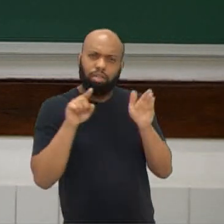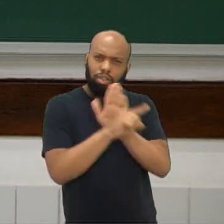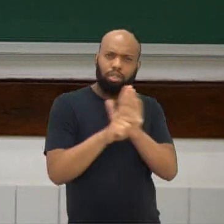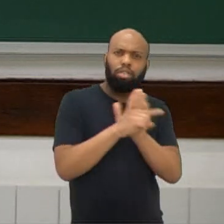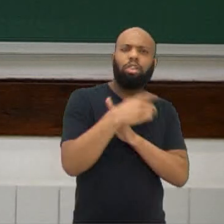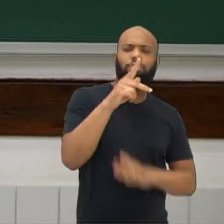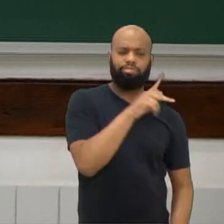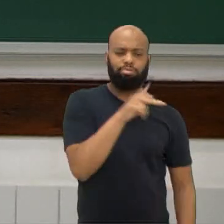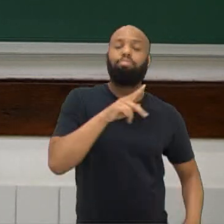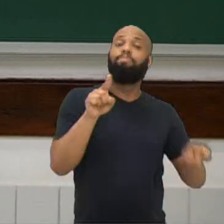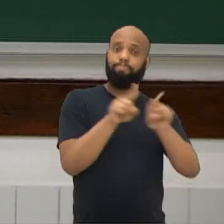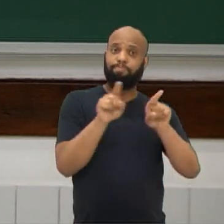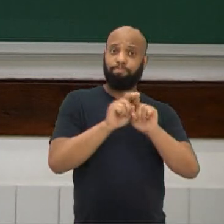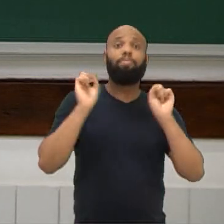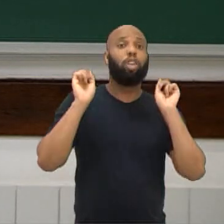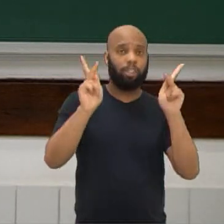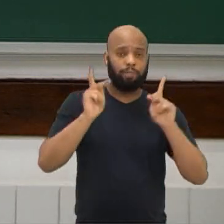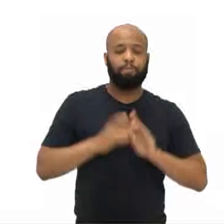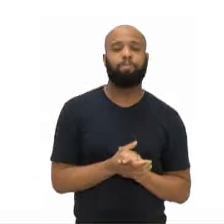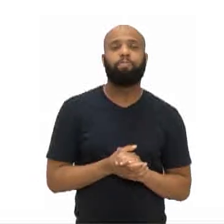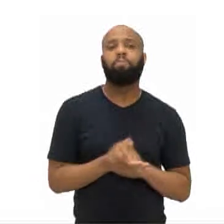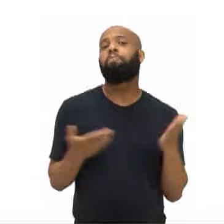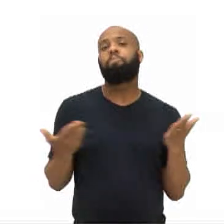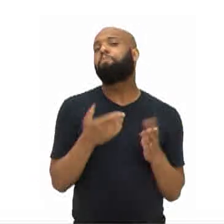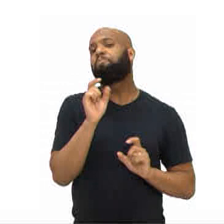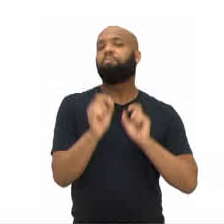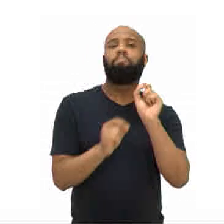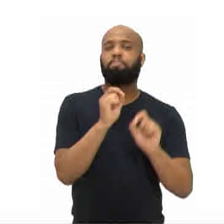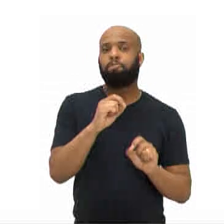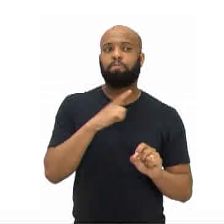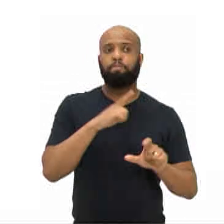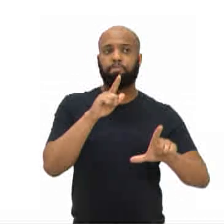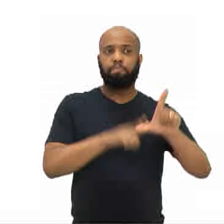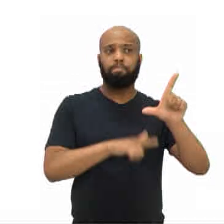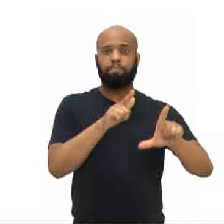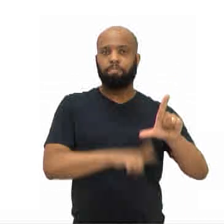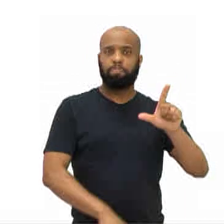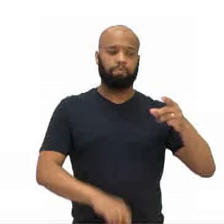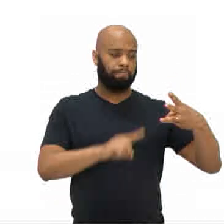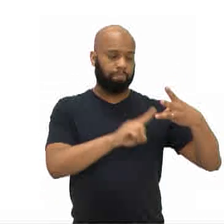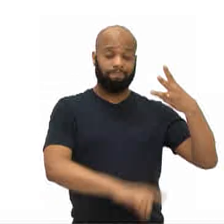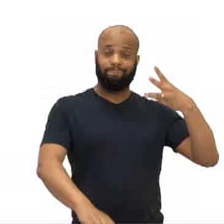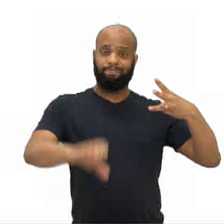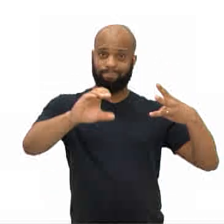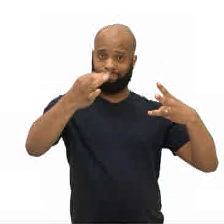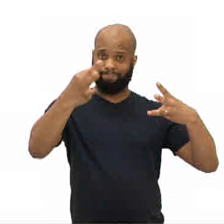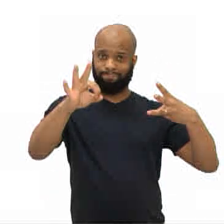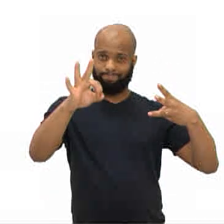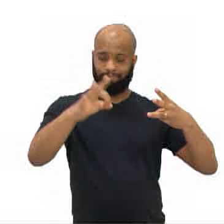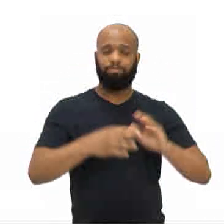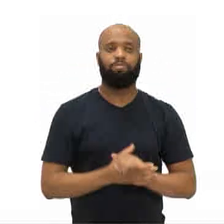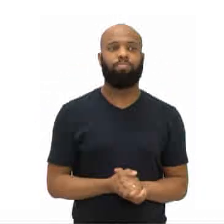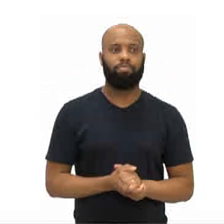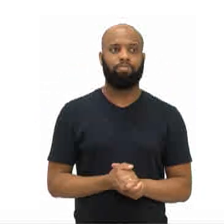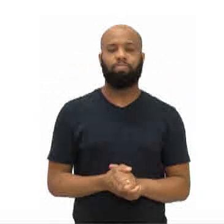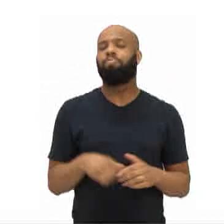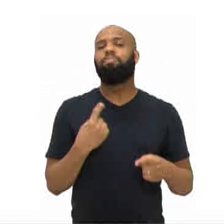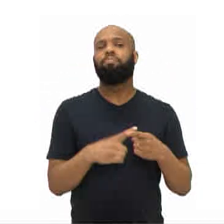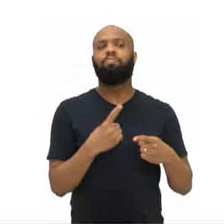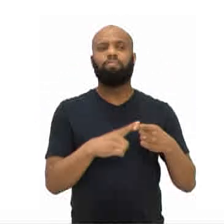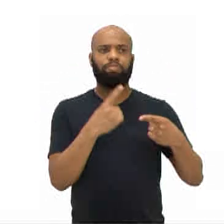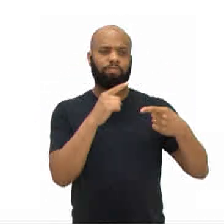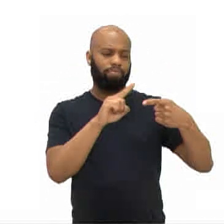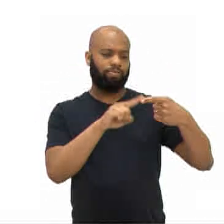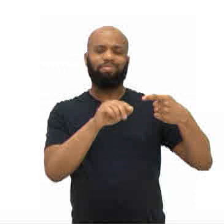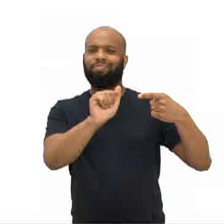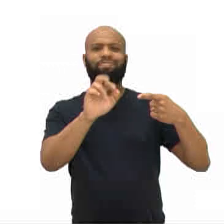de vocês aí, perfeito? Então, a letra C é a opção, a alternativa correta. Pero por que não é a